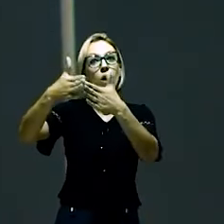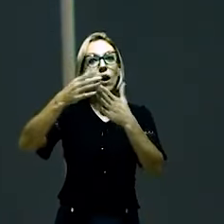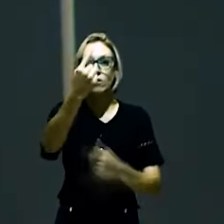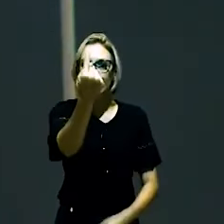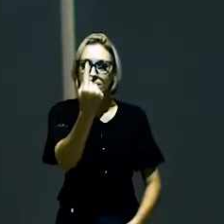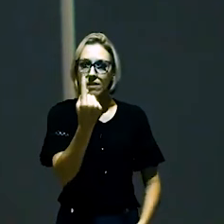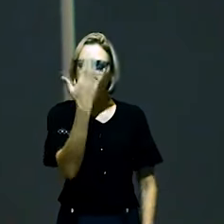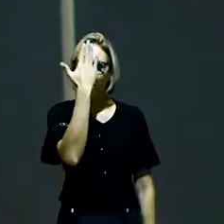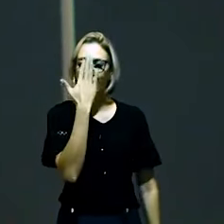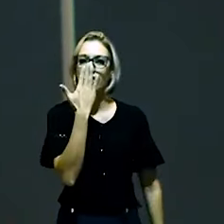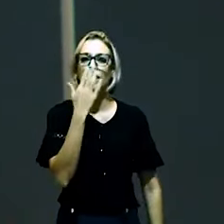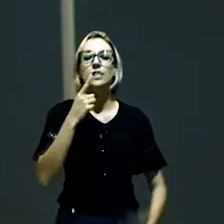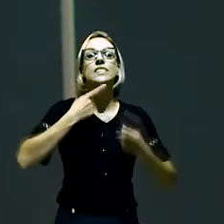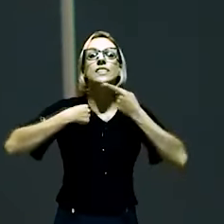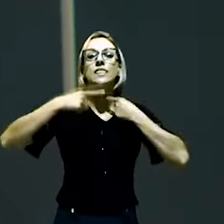por você.